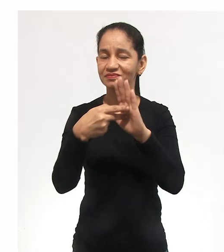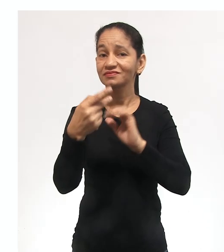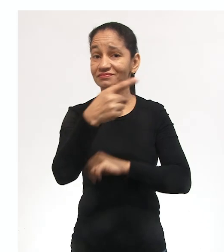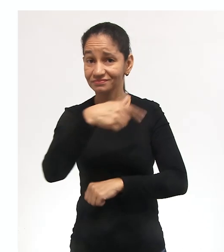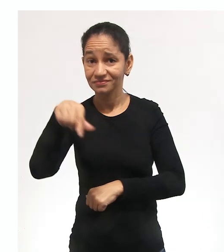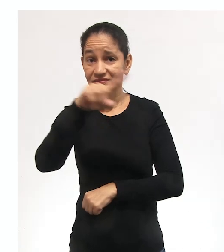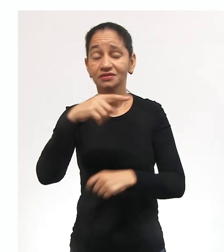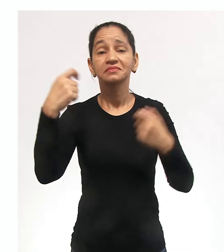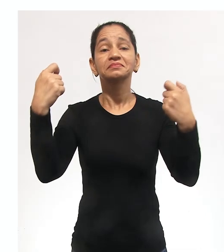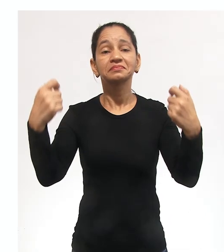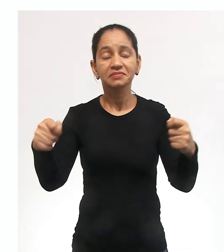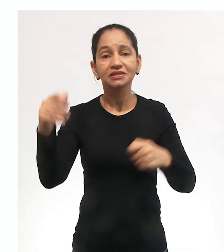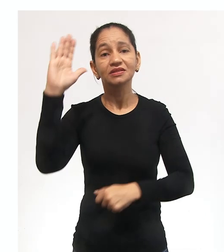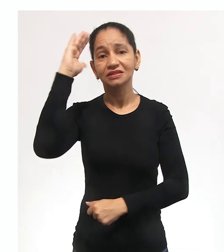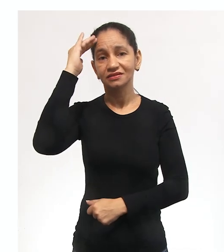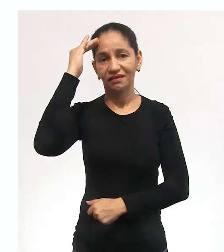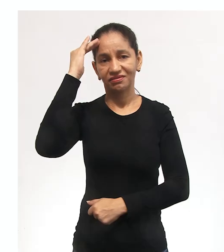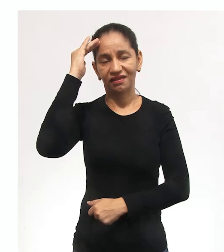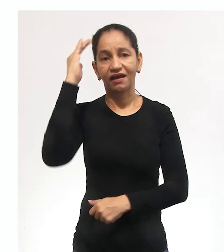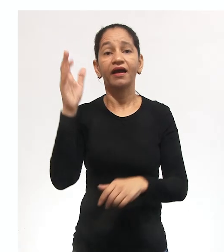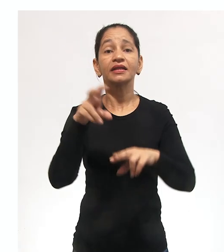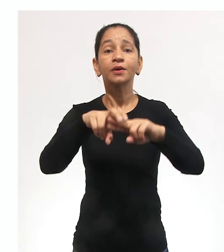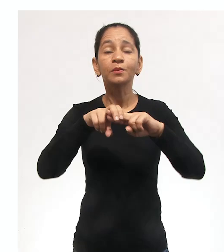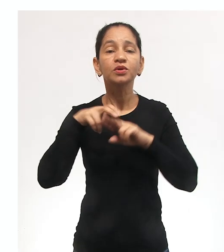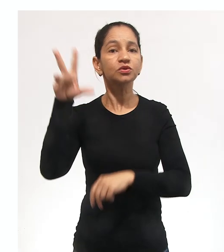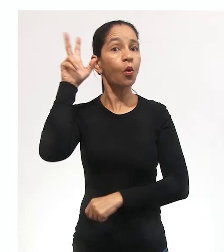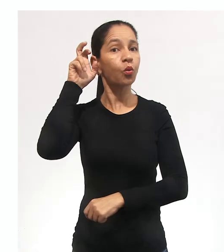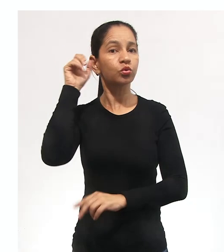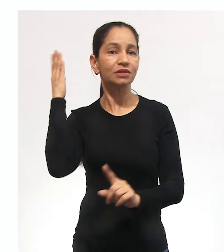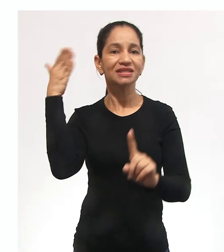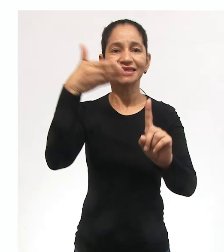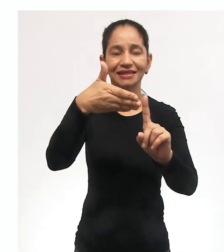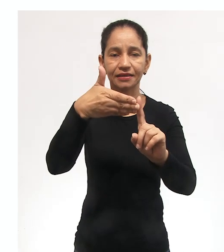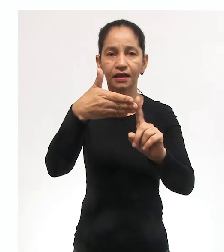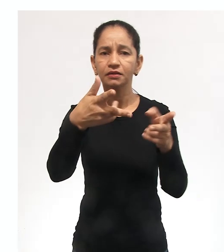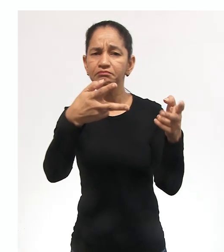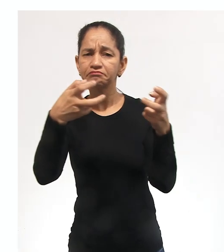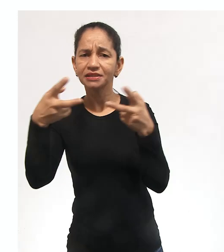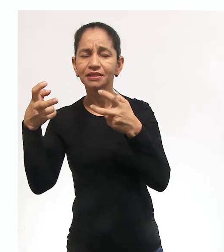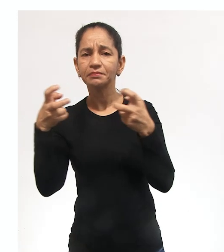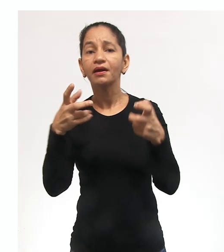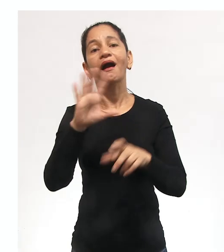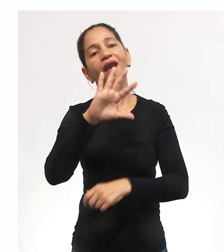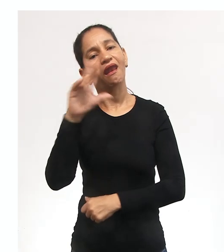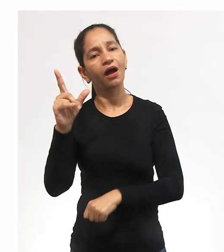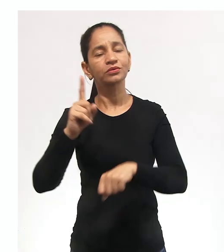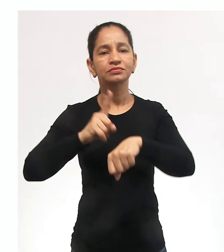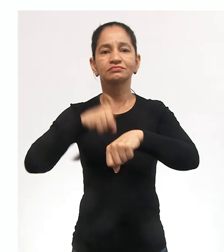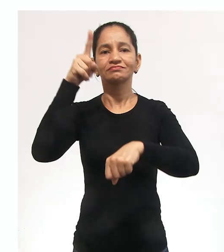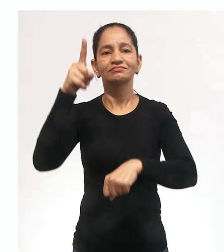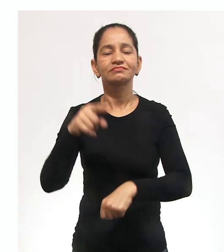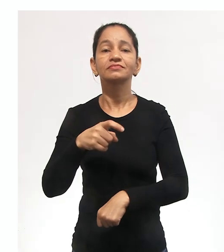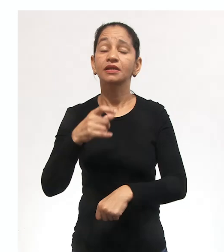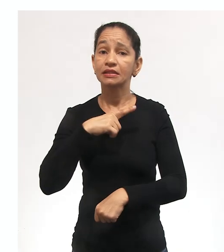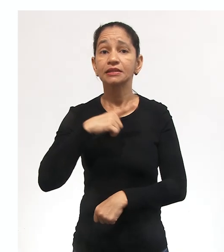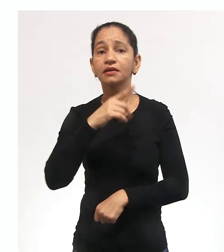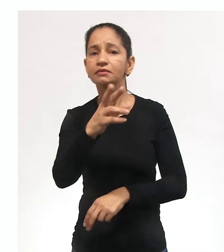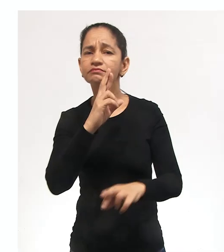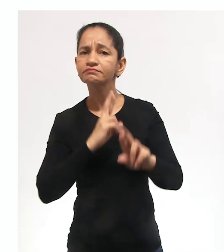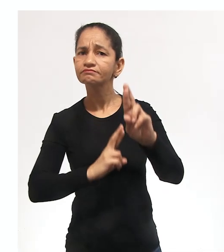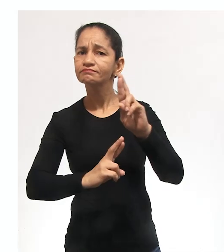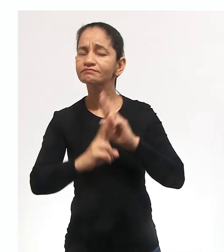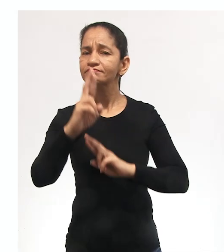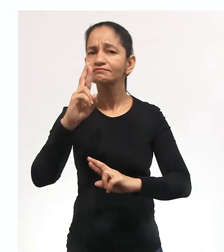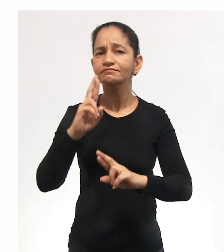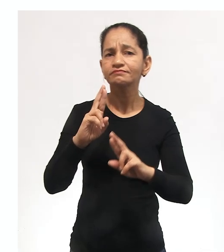é importantíssimo que o professor tenha uma escuta ativa dos alunos e analise as